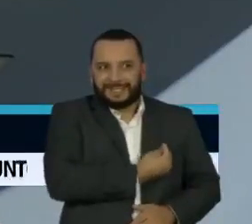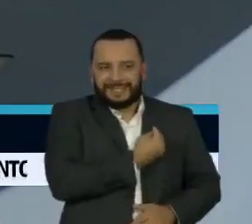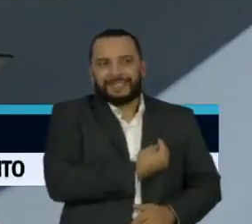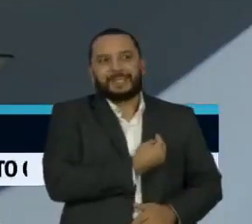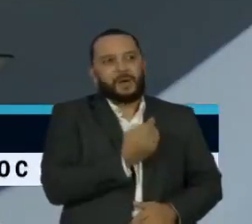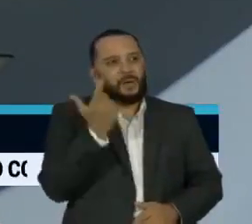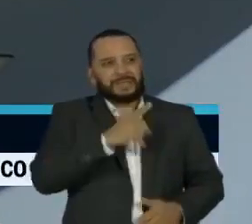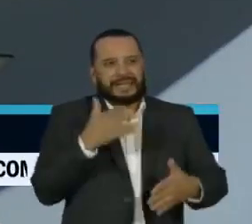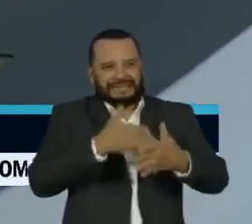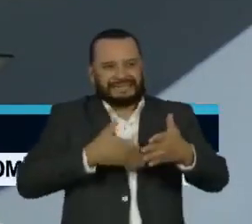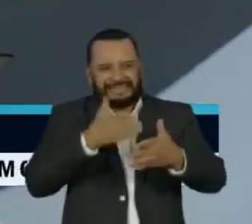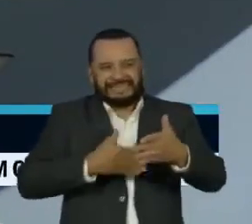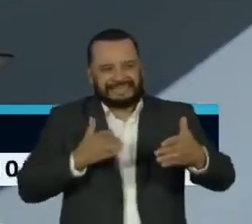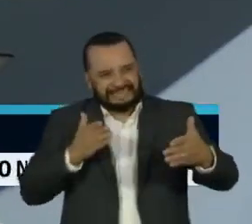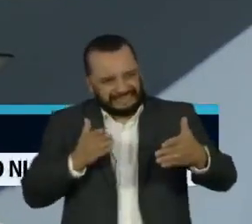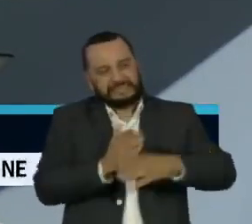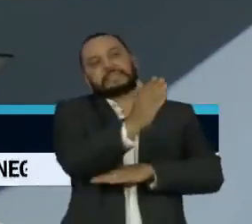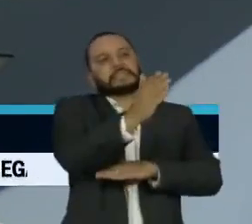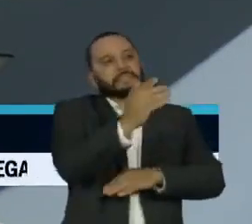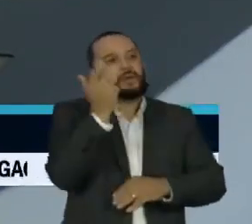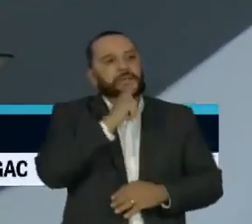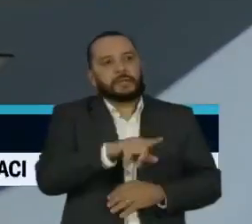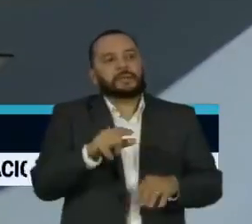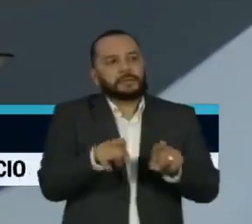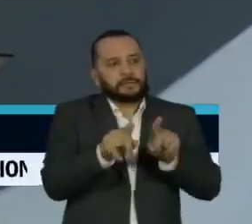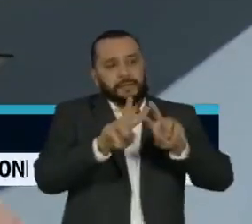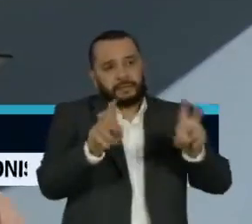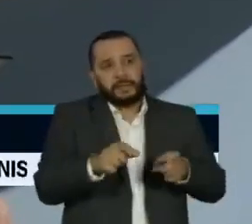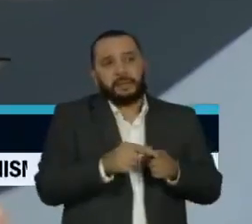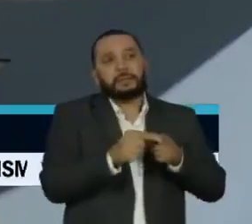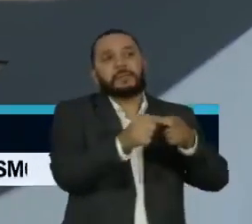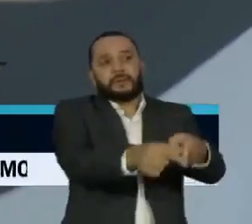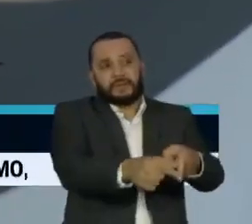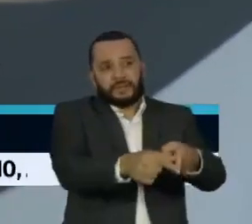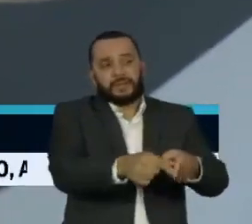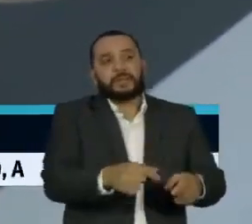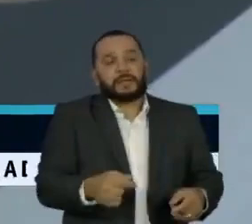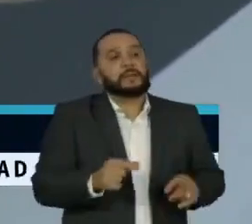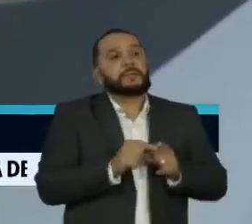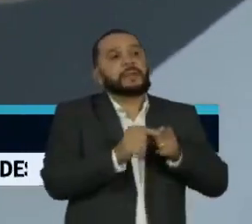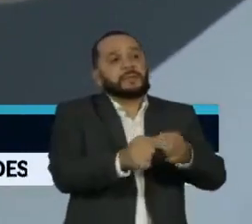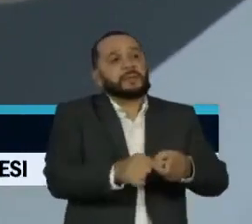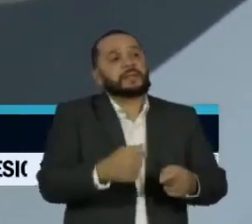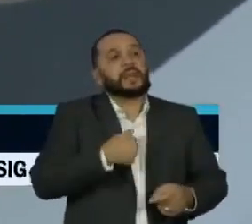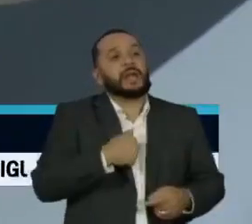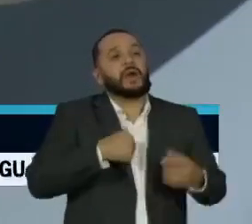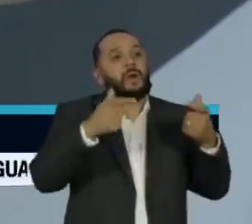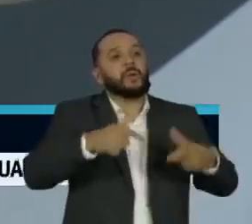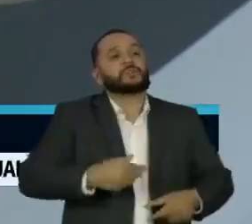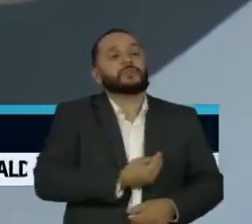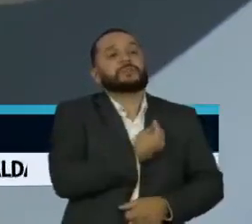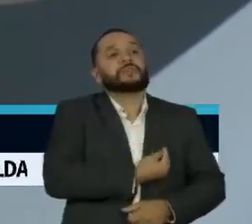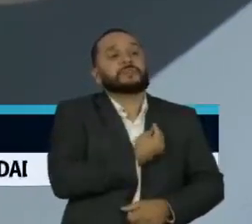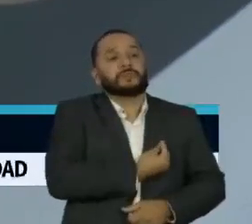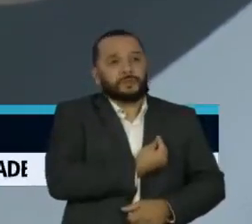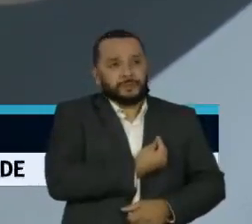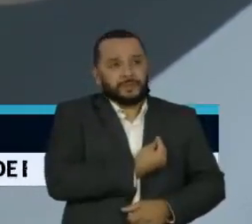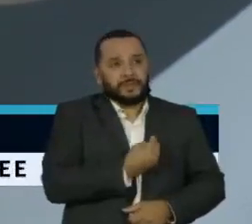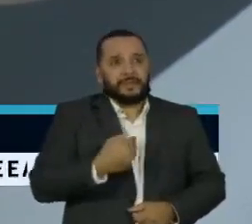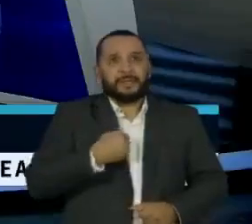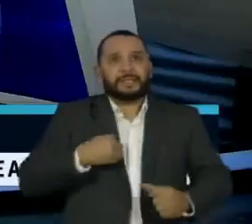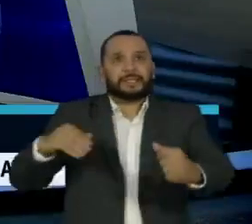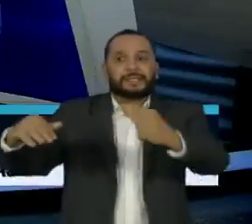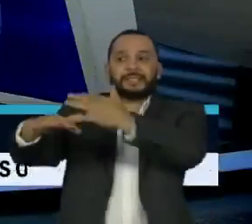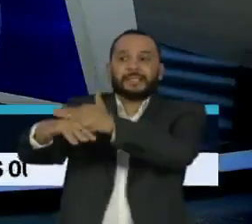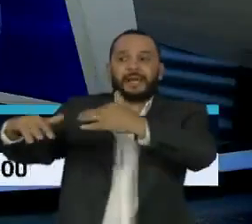dificuldade. E também eu discuto um pouco a questão de periferia. A periferia é onde eu vivo. A cidade real não é a que eu vivo. A